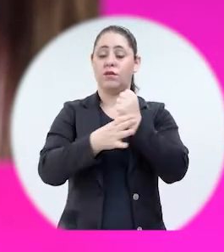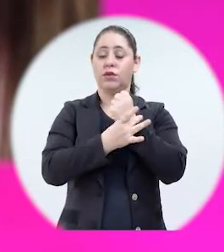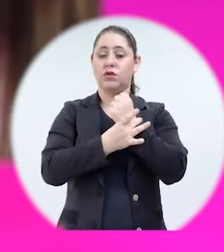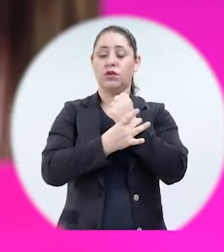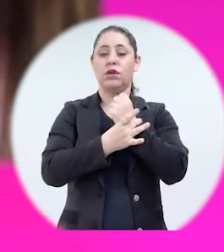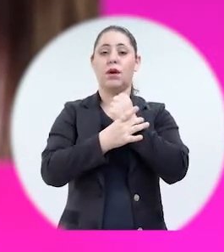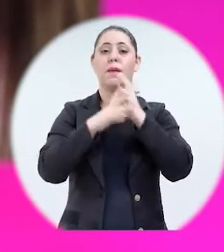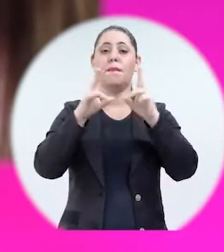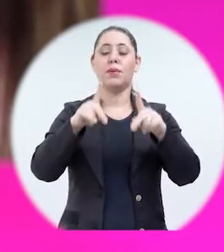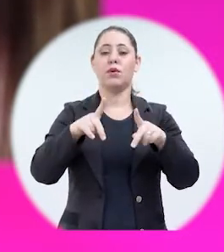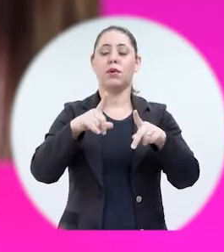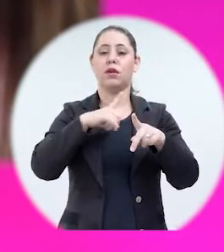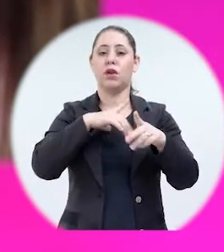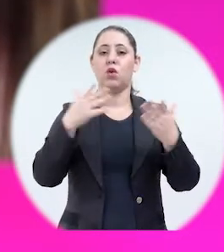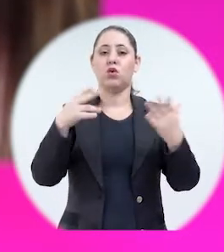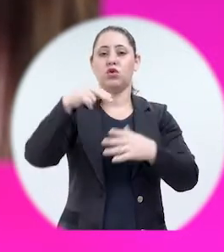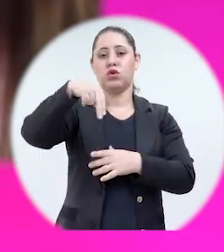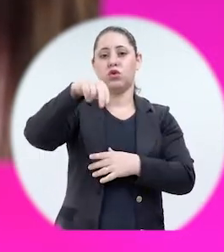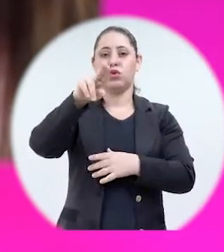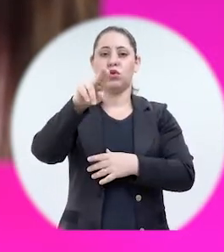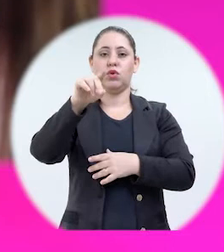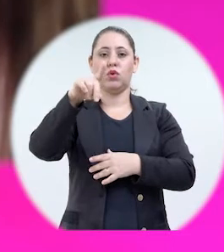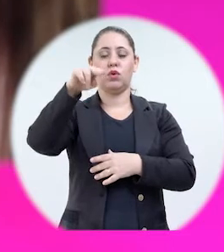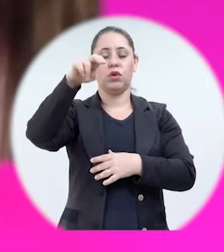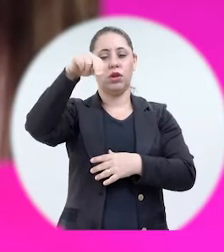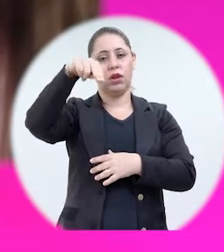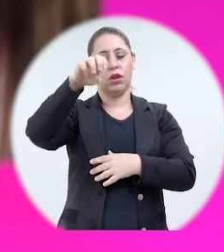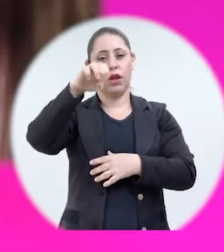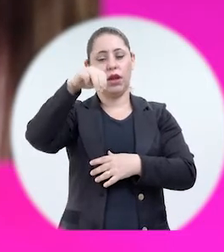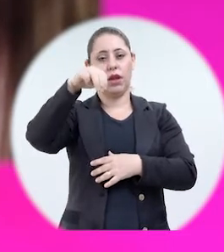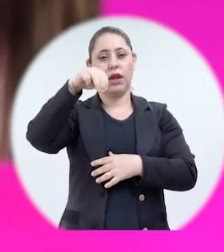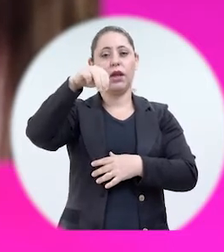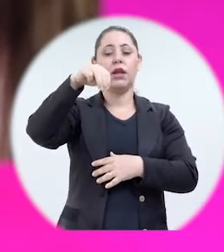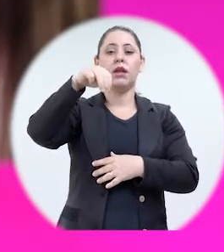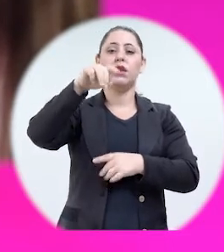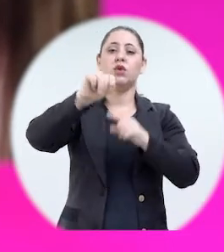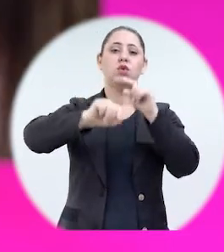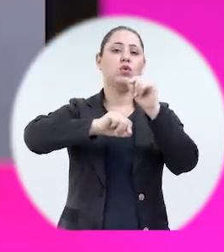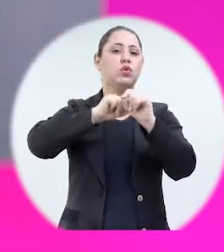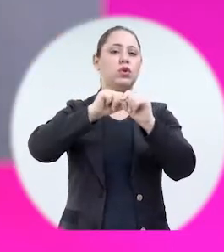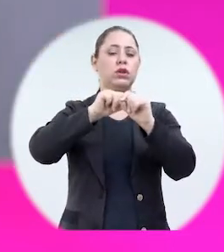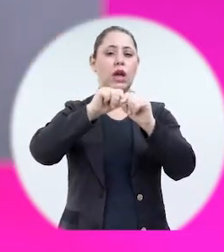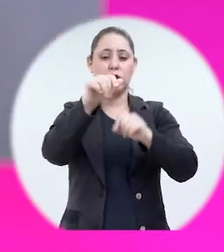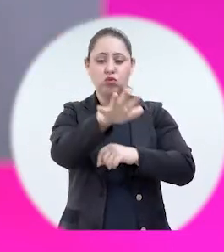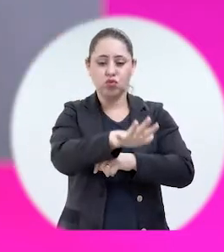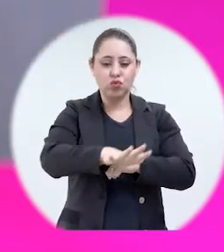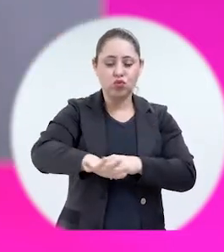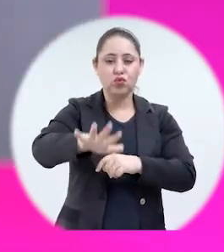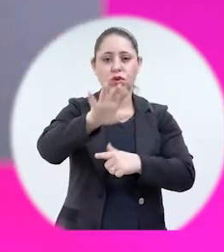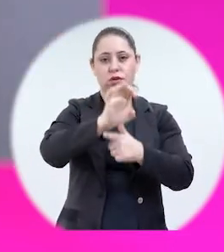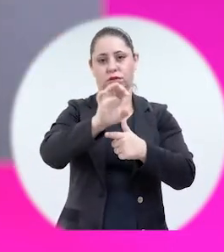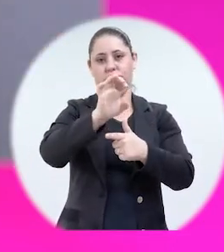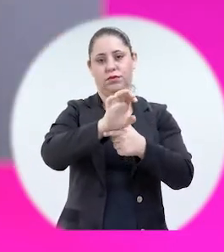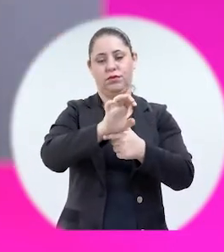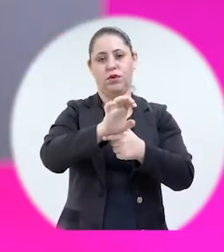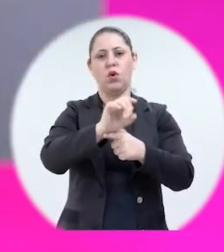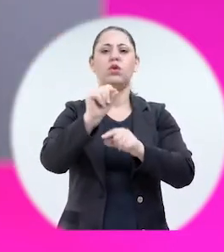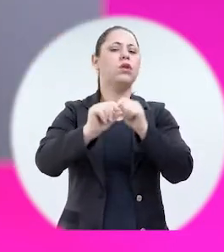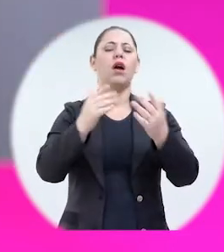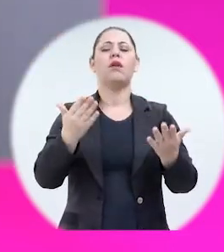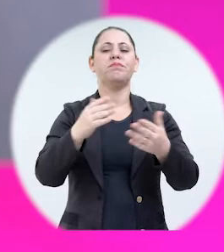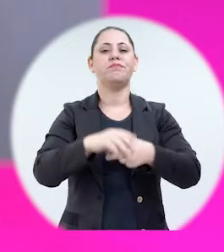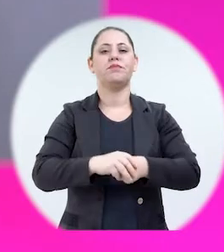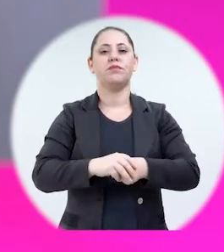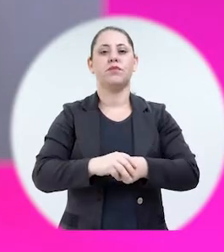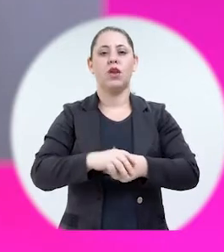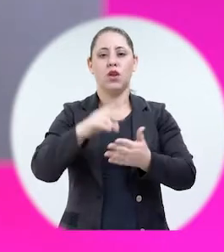Defensoria Pública, então, hoje conta com o NUDEM, né, que é o nosso núcleo especializado de defesa da mulher, com abrangência estadual. Isso quer